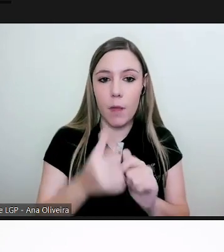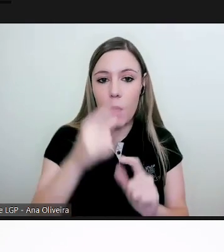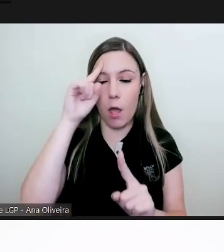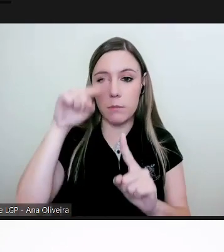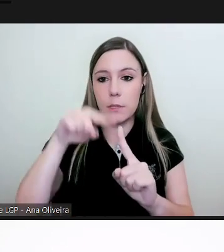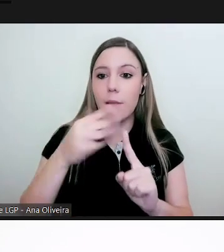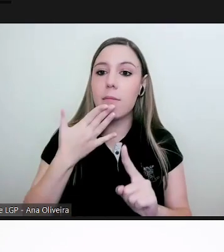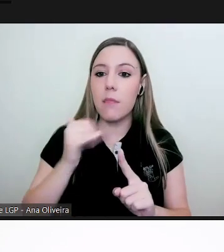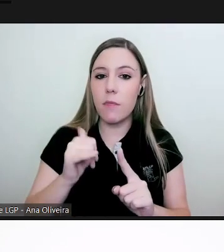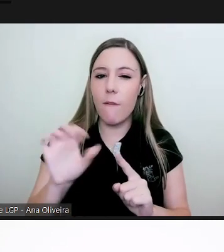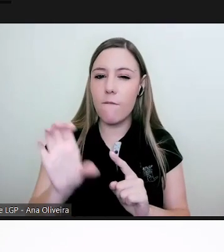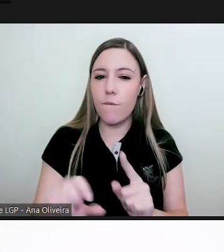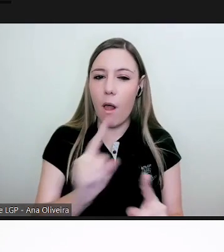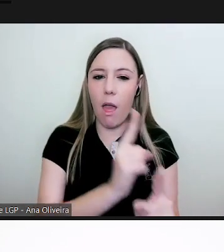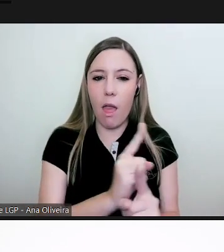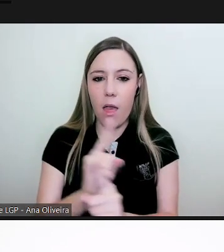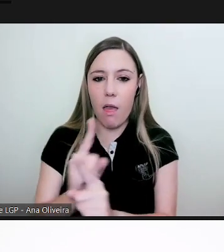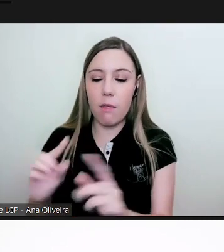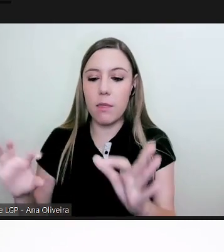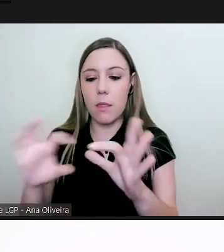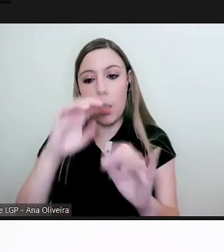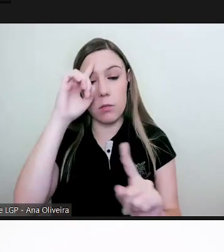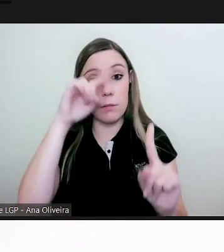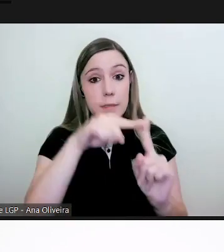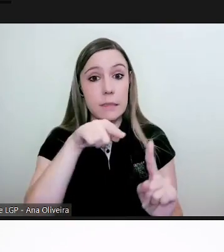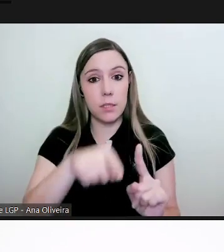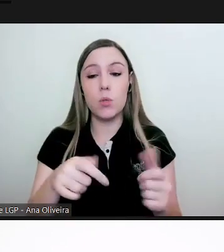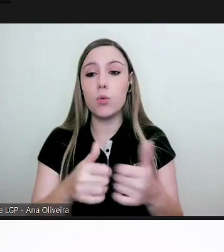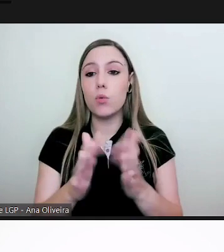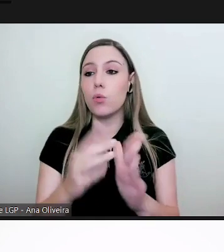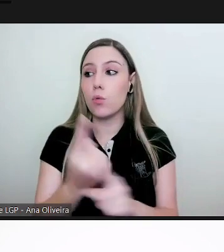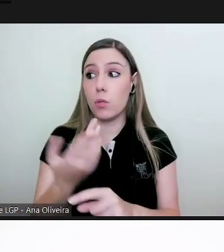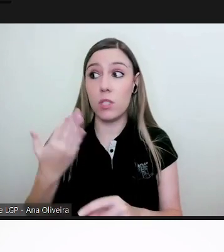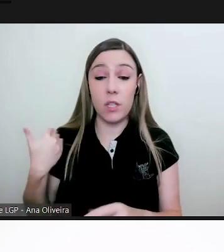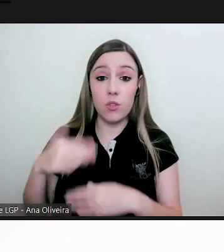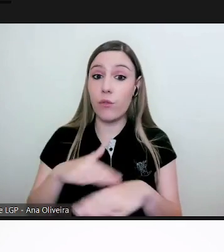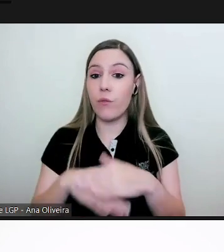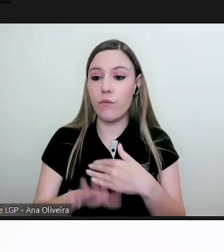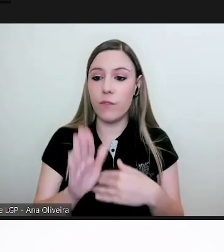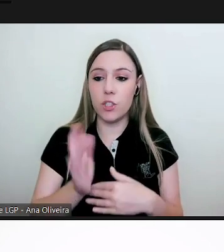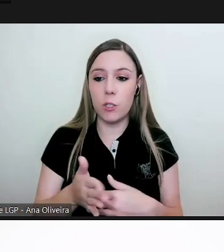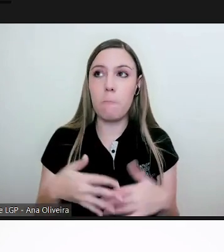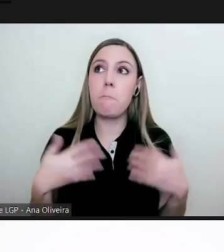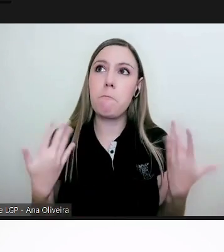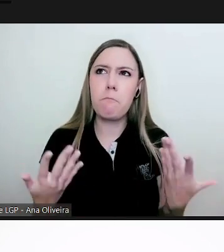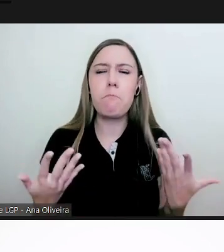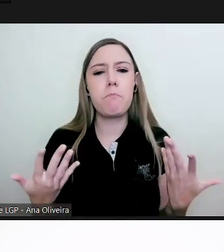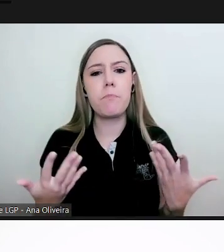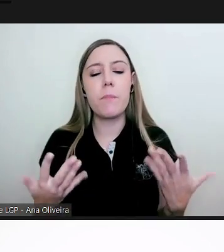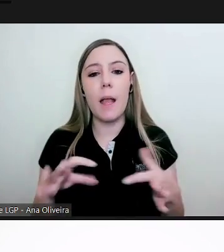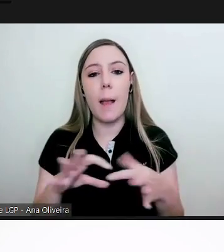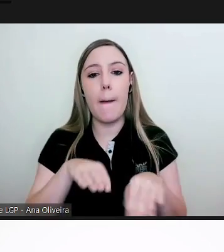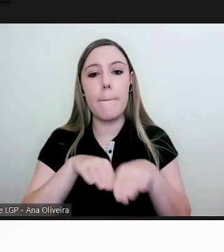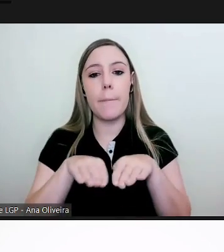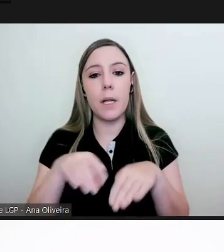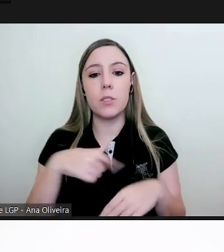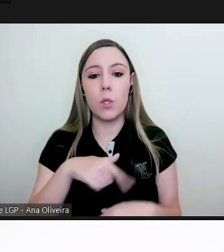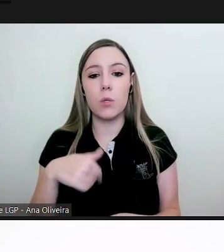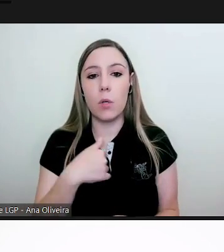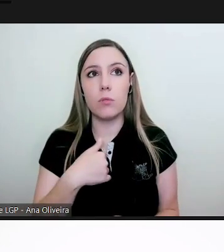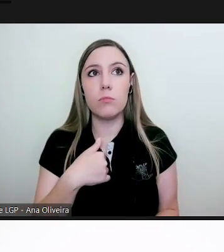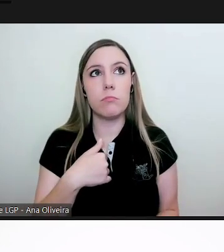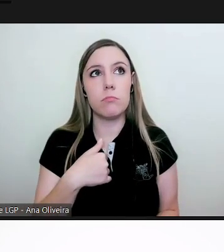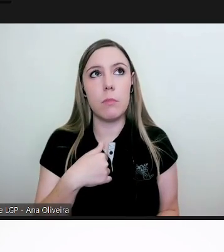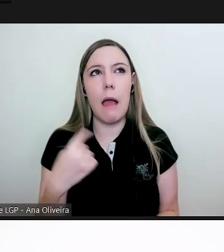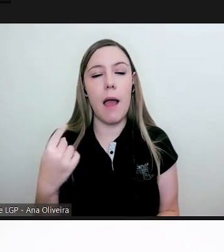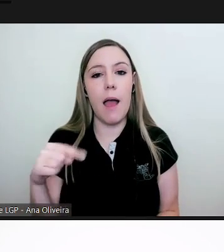menos padronizada, de acordo com esses princípios, tudo aquilo que já fazíamos. Portanto, na prática, nós acabamos por